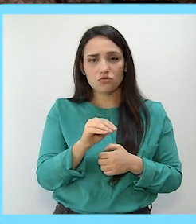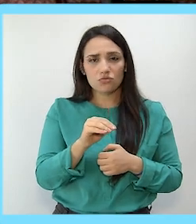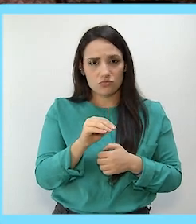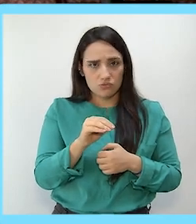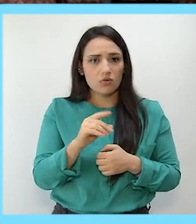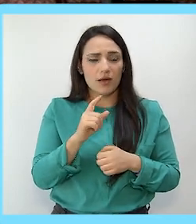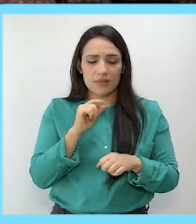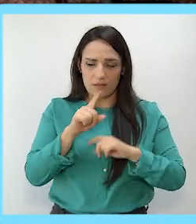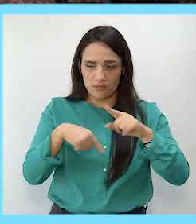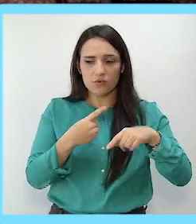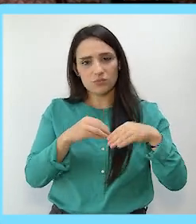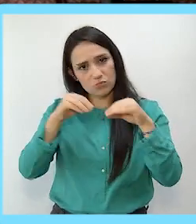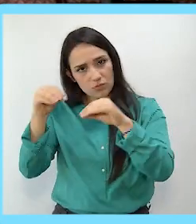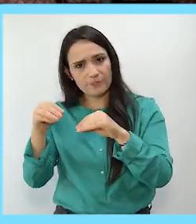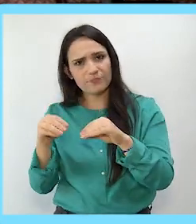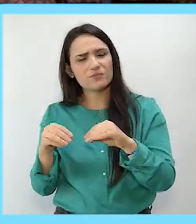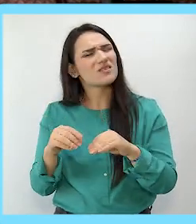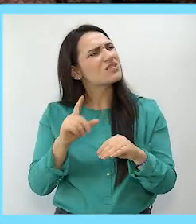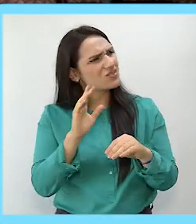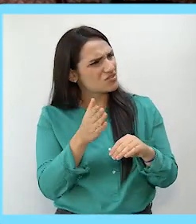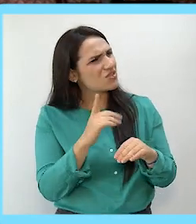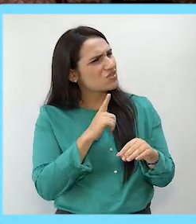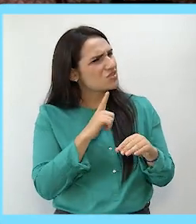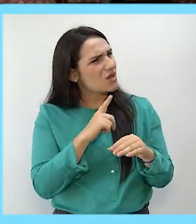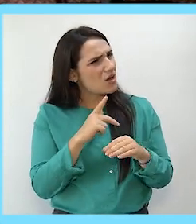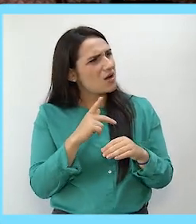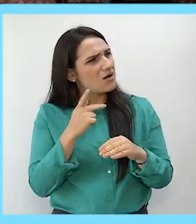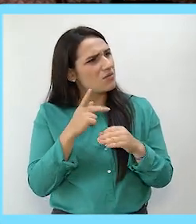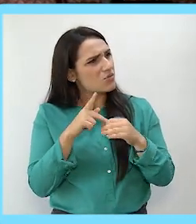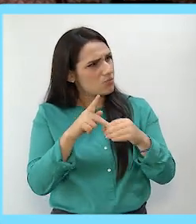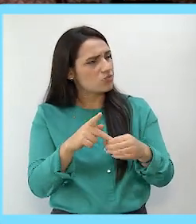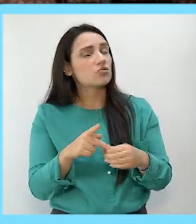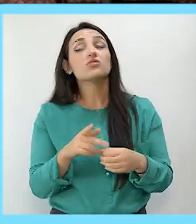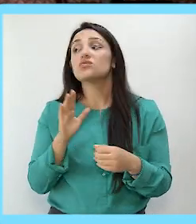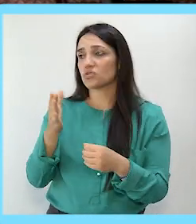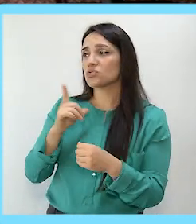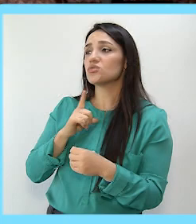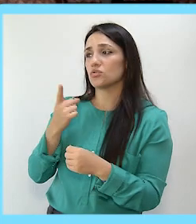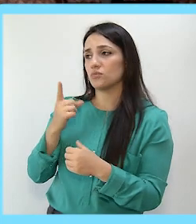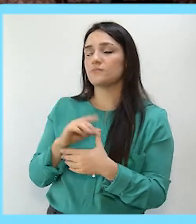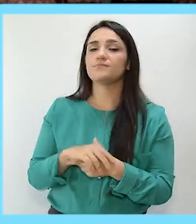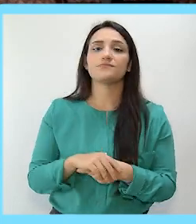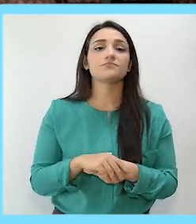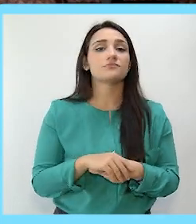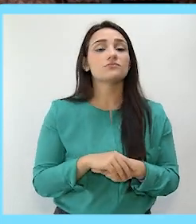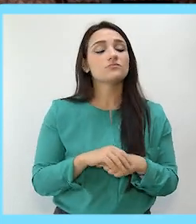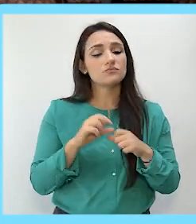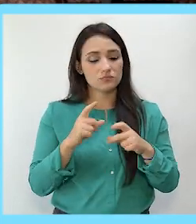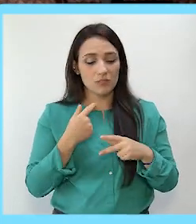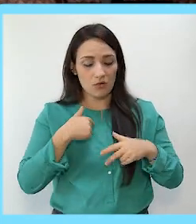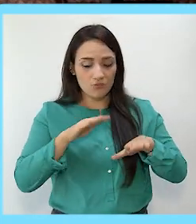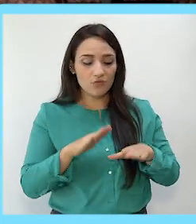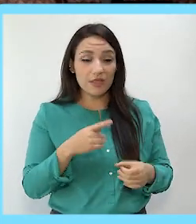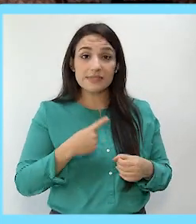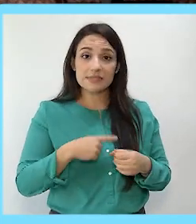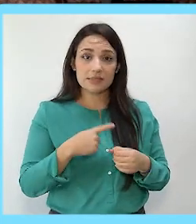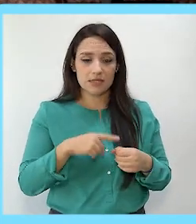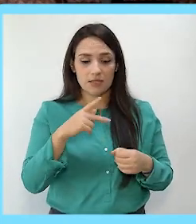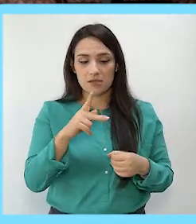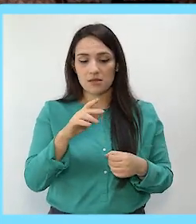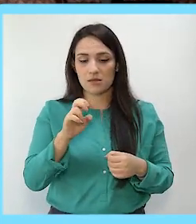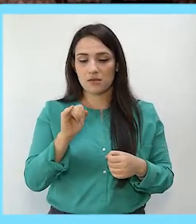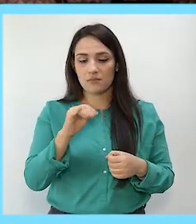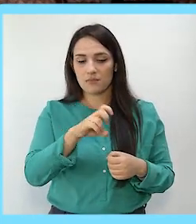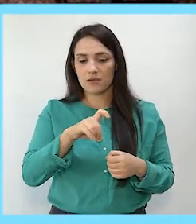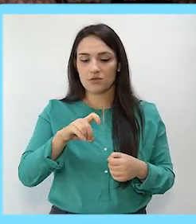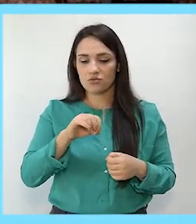Tinha um colega que já estava lá. Então, a primeira parada foi em Peixoto de Azevedo, que é, assim, até famosa essa cidade,